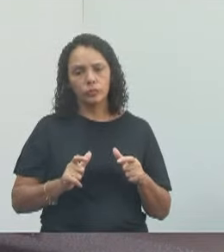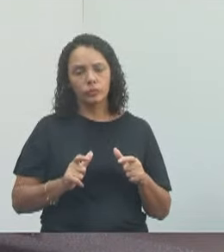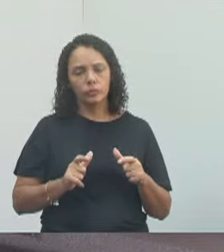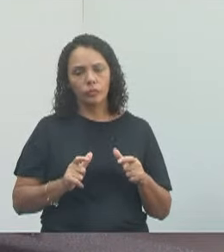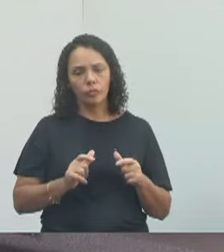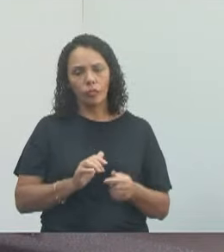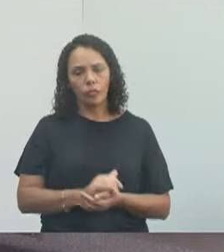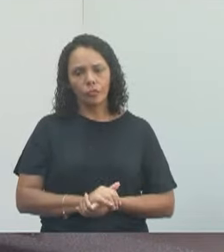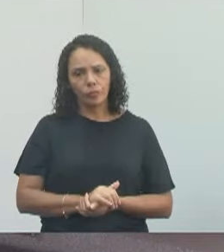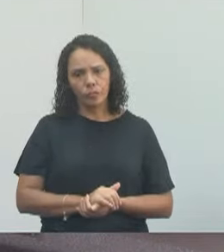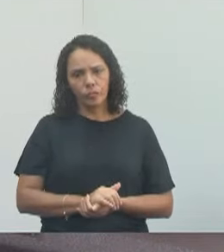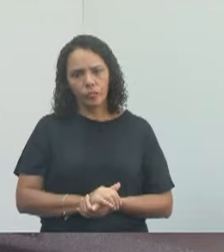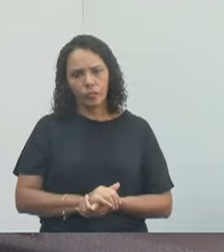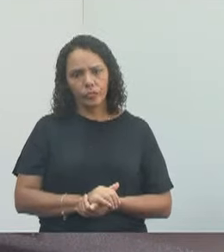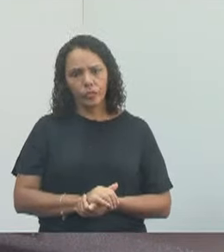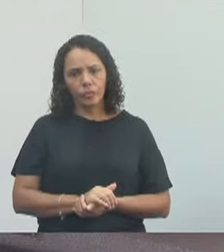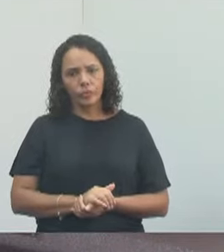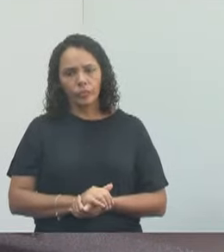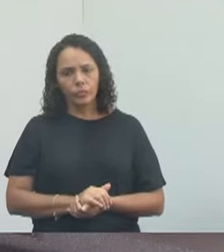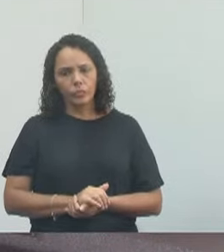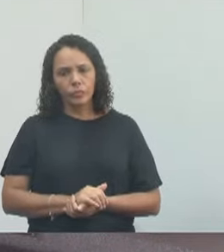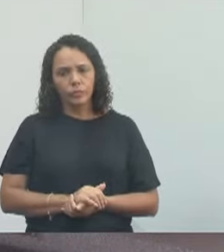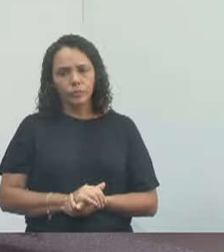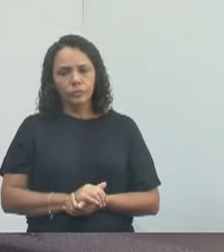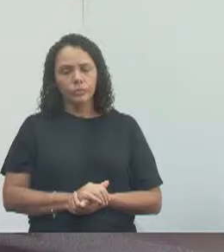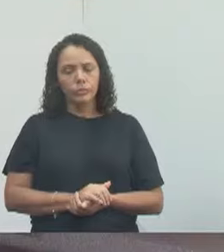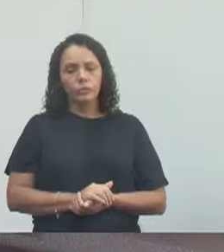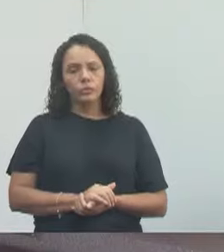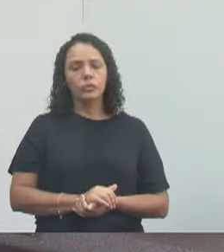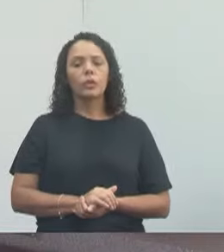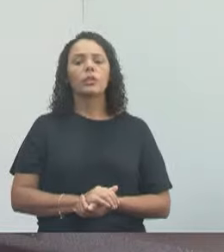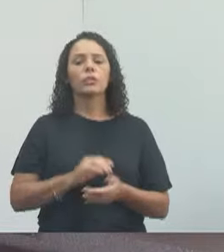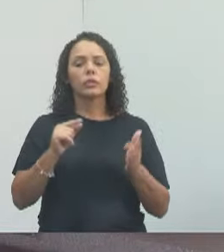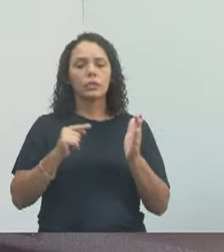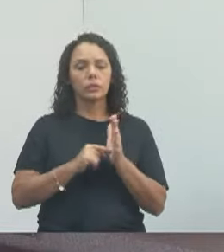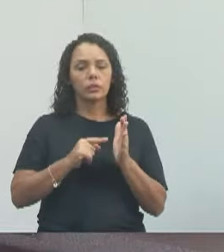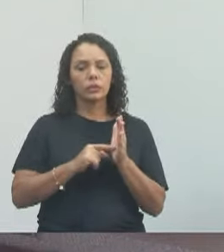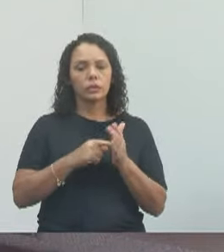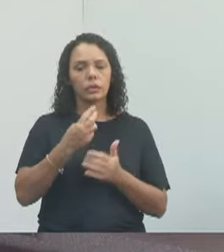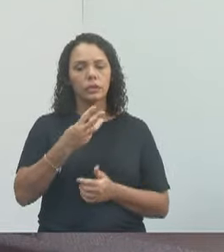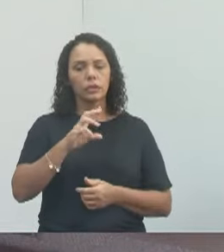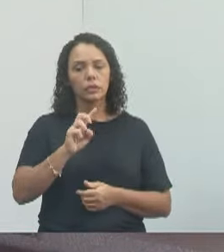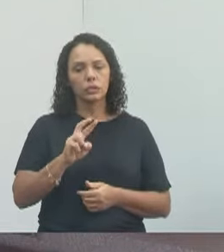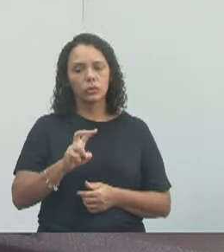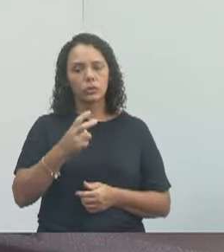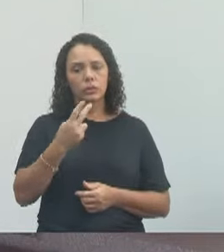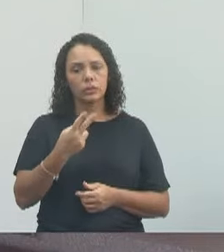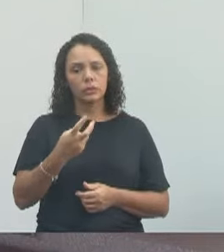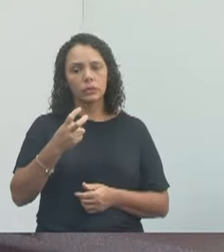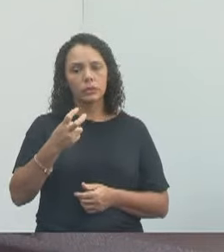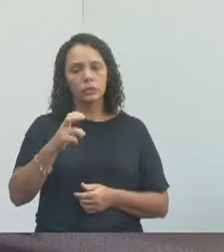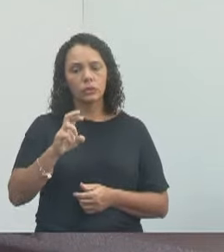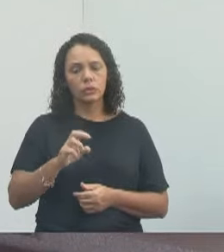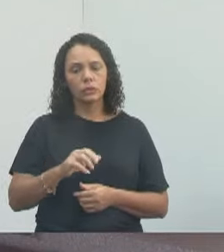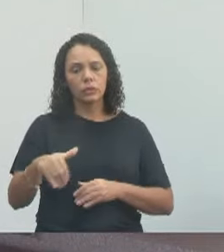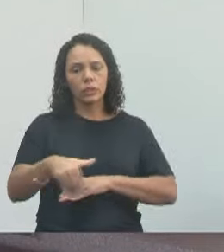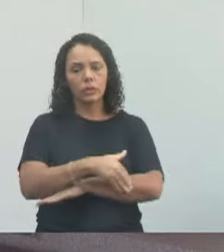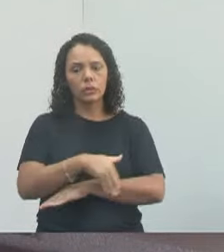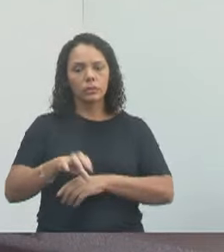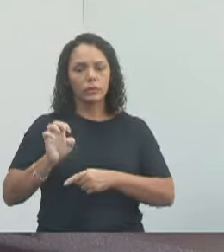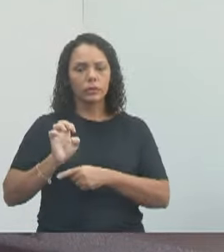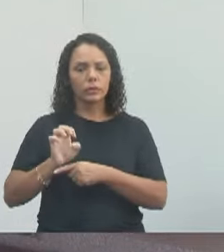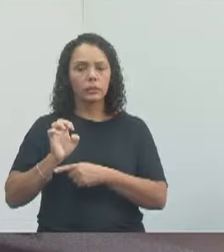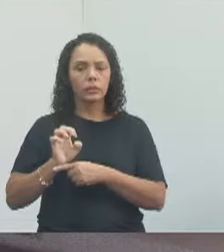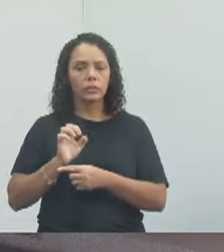at atendimento ao cidadão 3852 de2022 está situado em rodovia Estadual